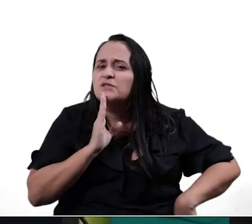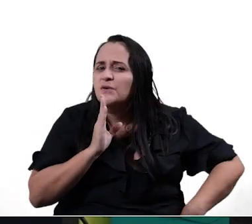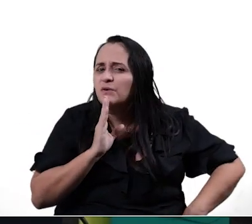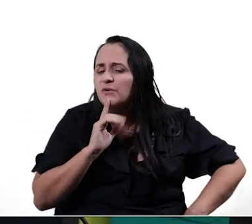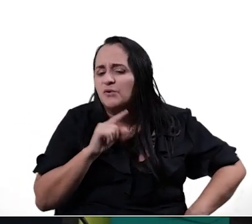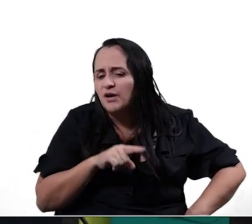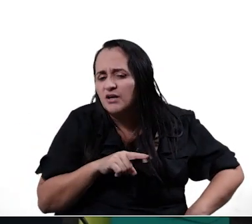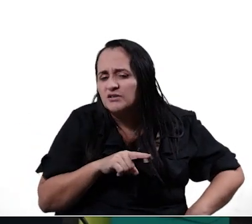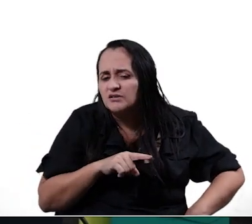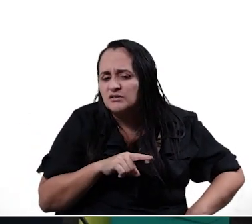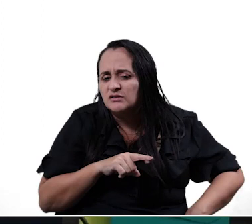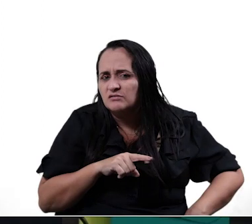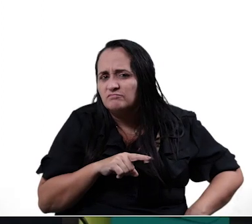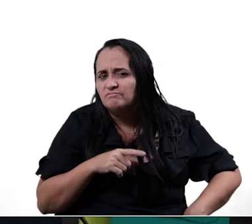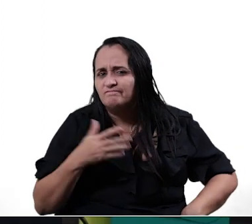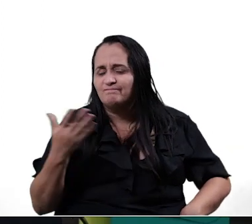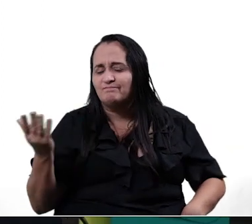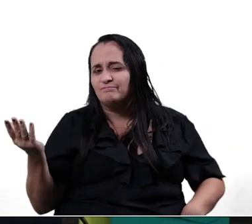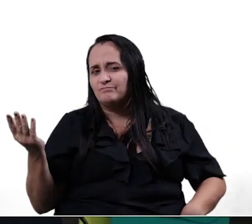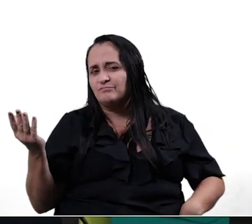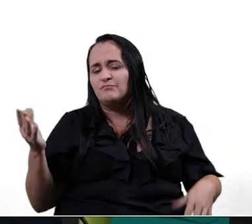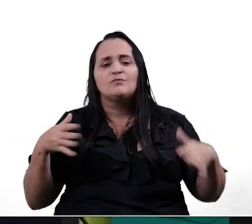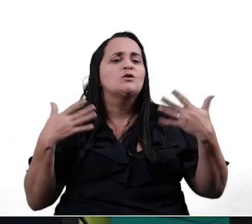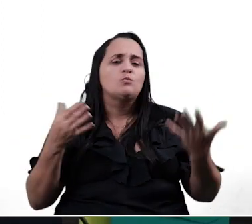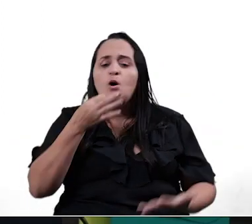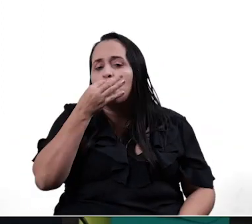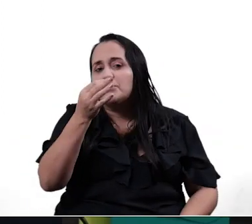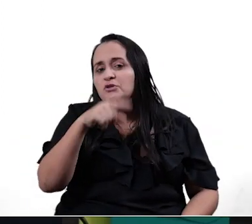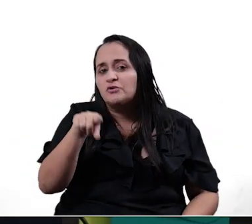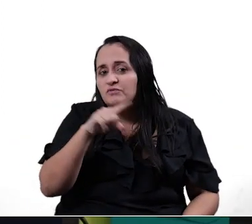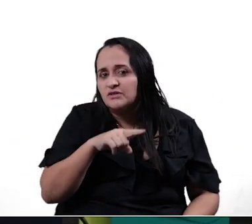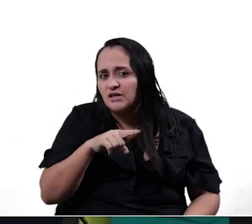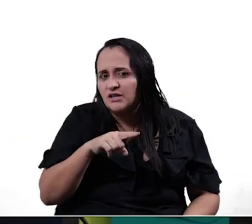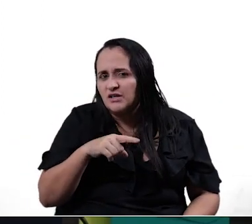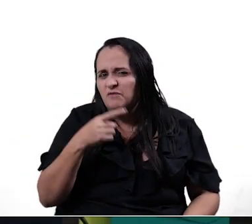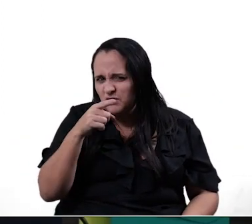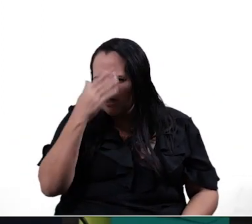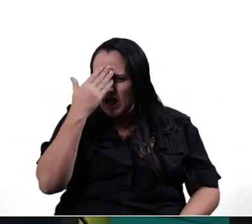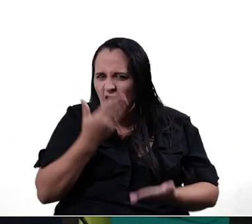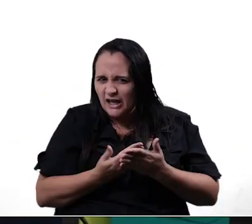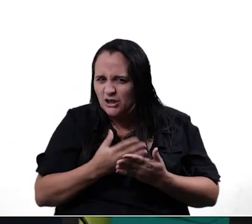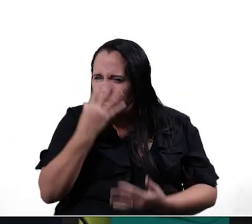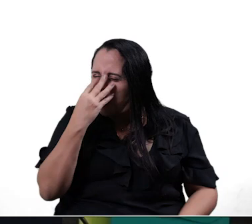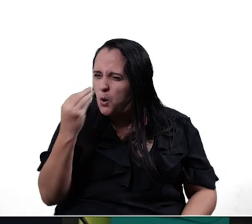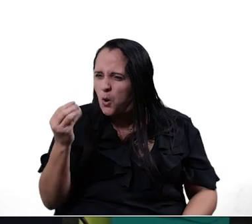touca e tudo enfiada para a coberta? Qual a opinião de vocês? Vocês iriam cair na história do lobo?